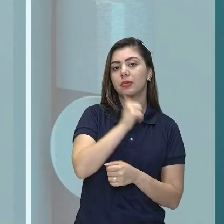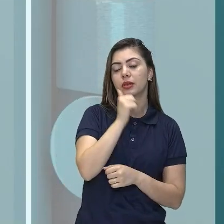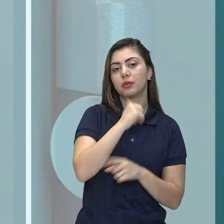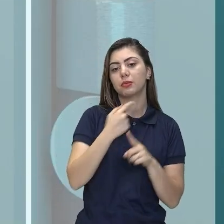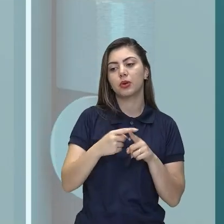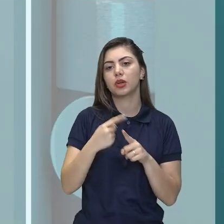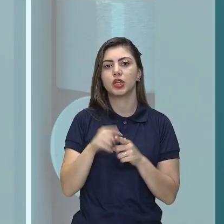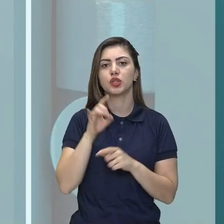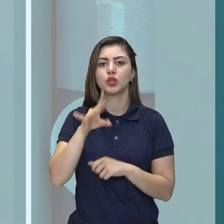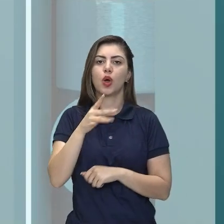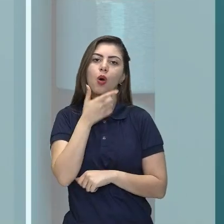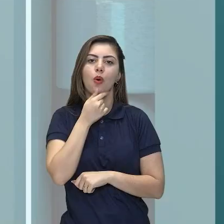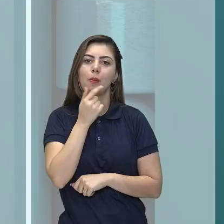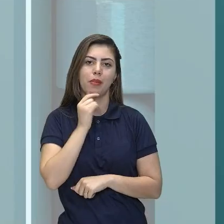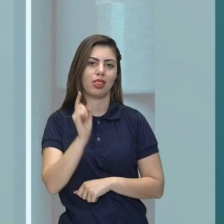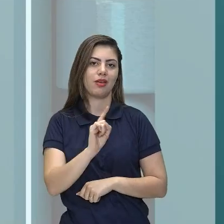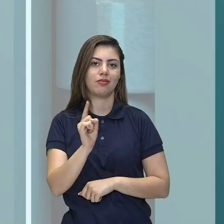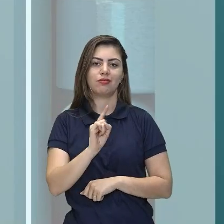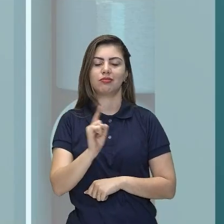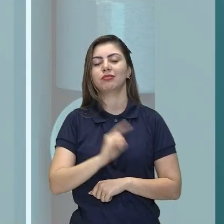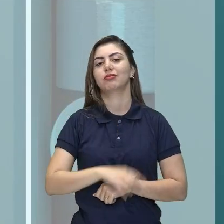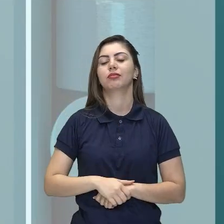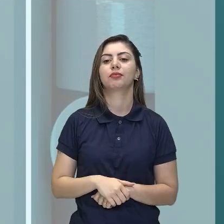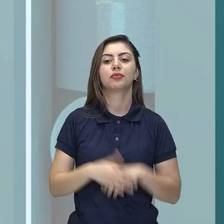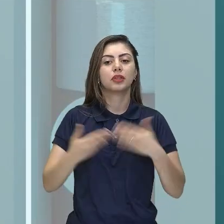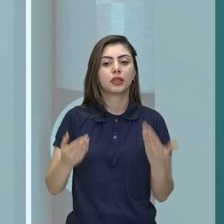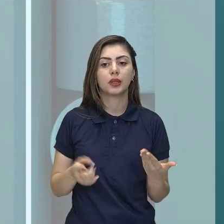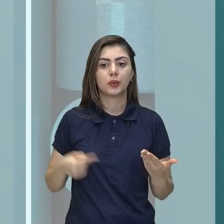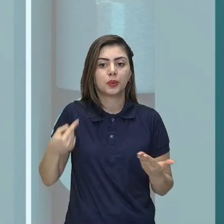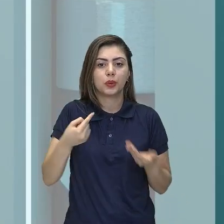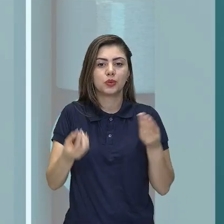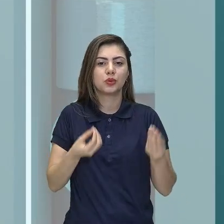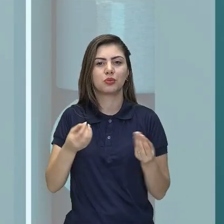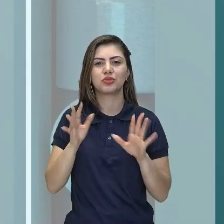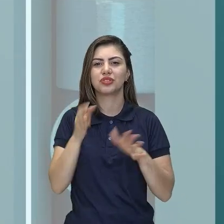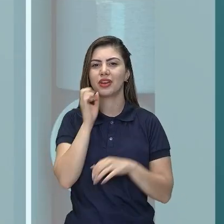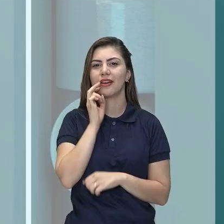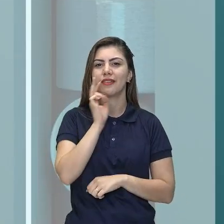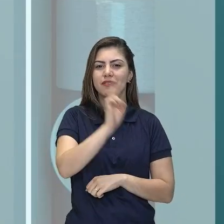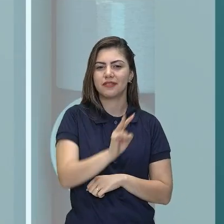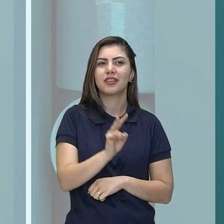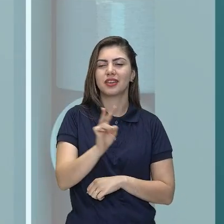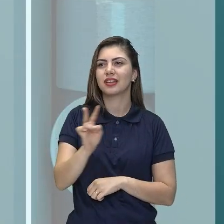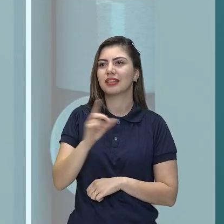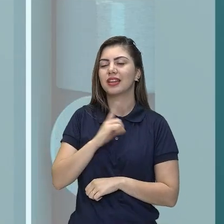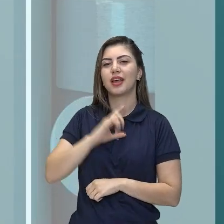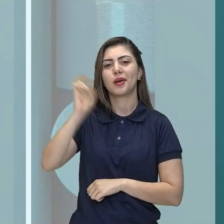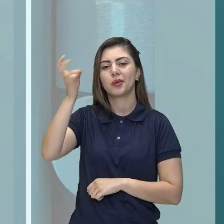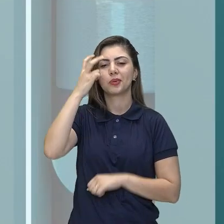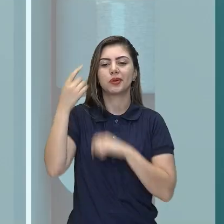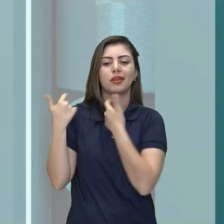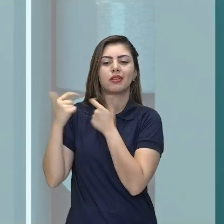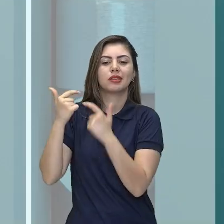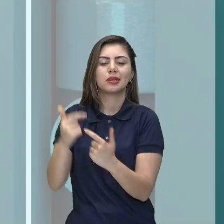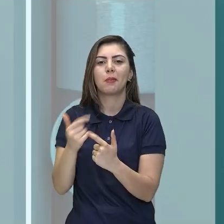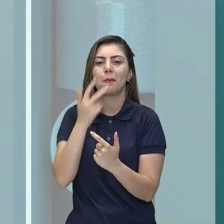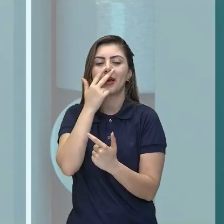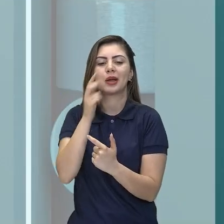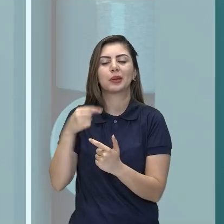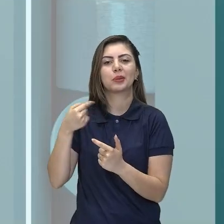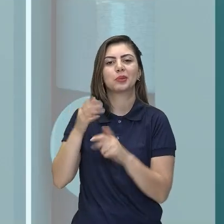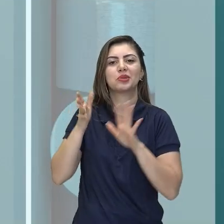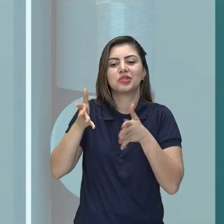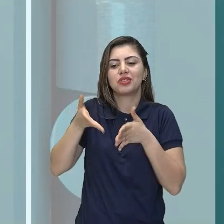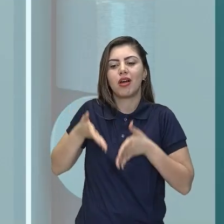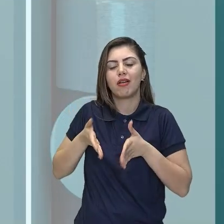de meninos, né? Então, a gente de tanto já ver isso inserido na nossa cultura, parece que a gente já nasce com